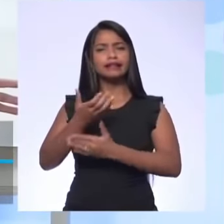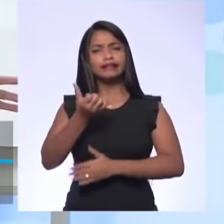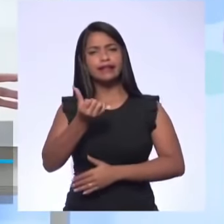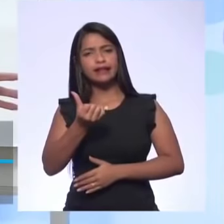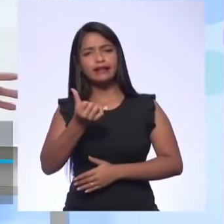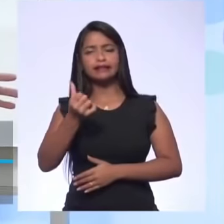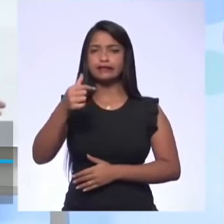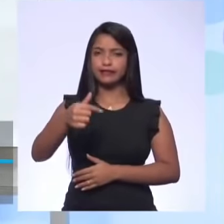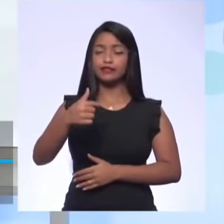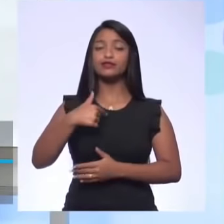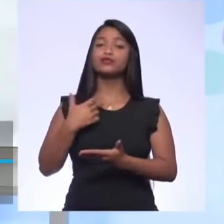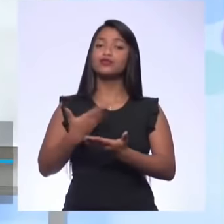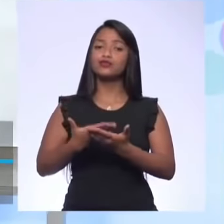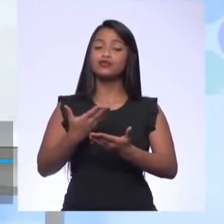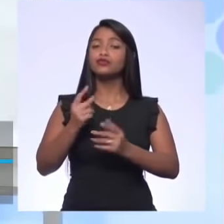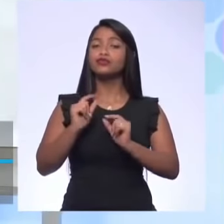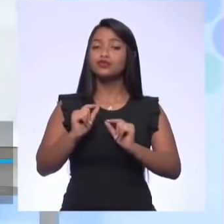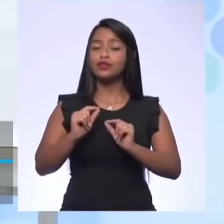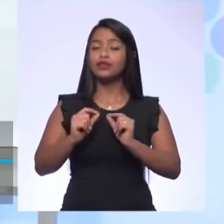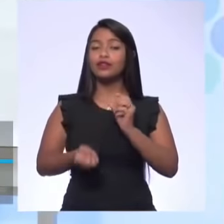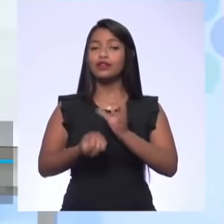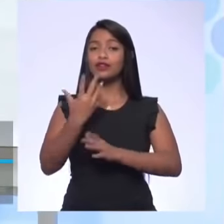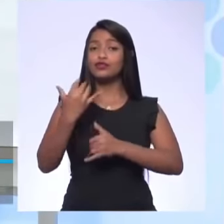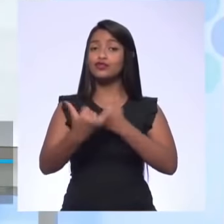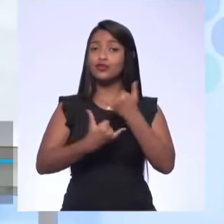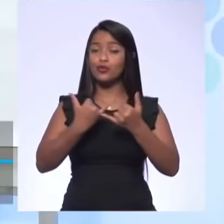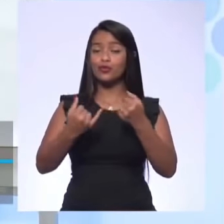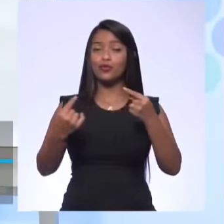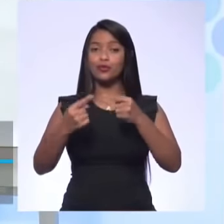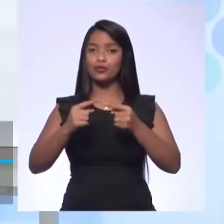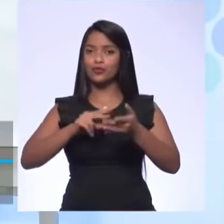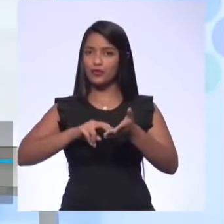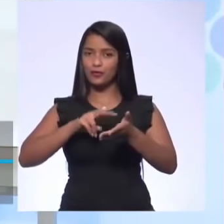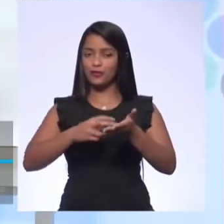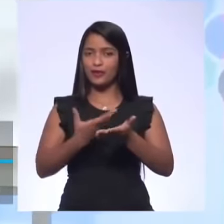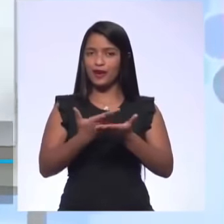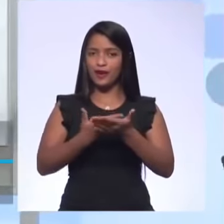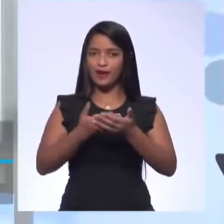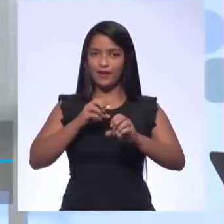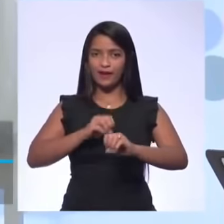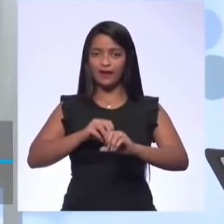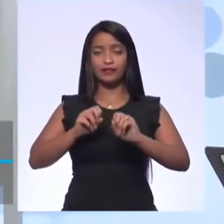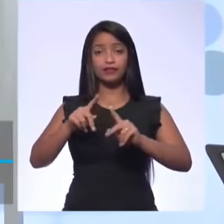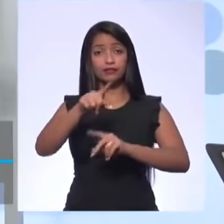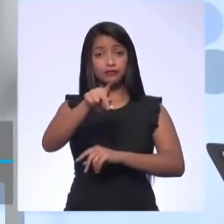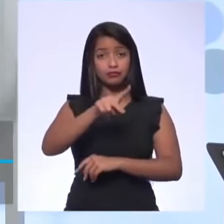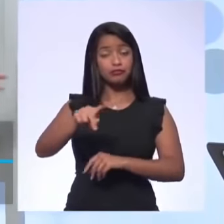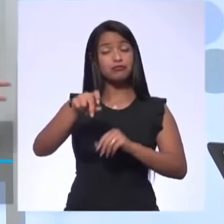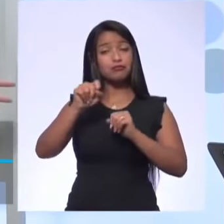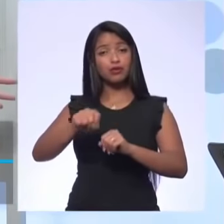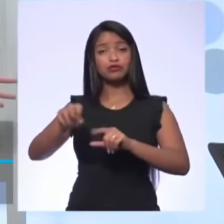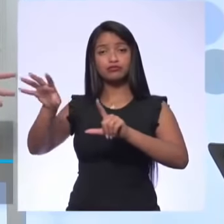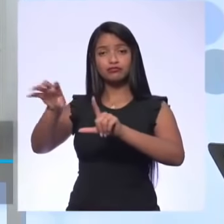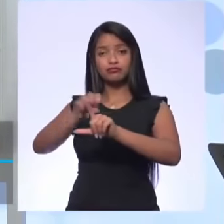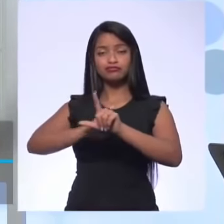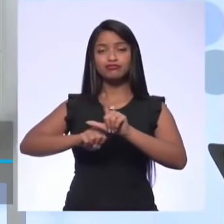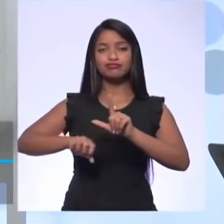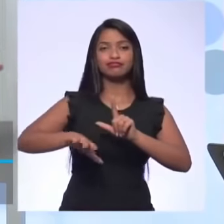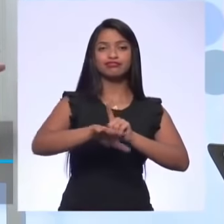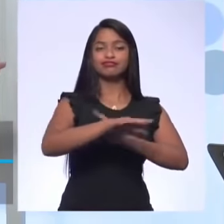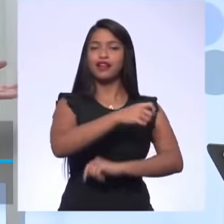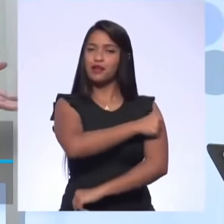da aula, tá, gente? Os professores podem pegar e compartilhar com os alunos, ou até mesmo vocês podem baixar lá